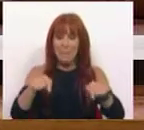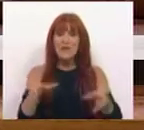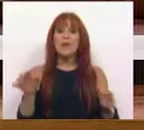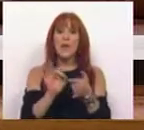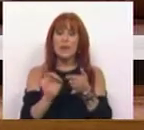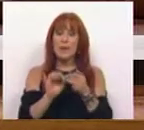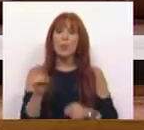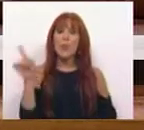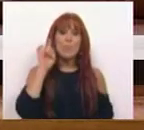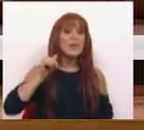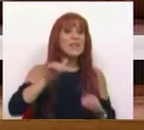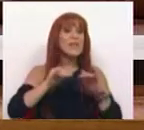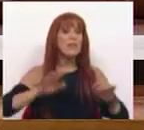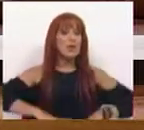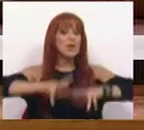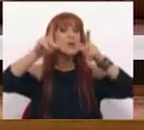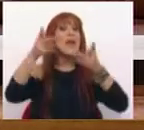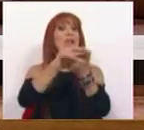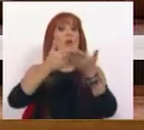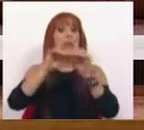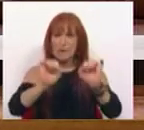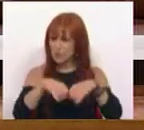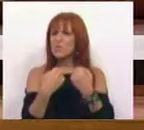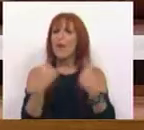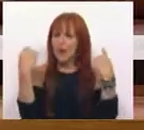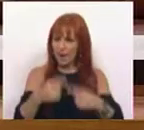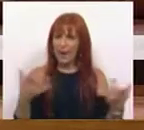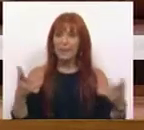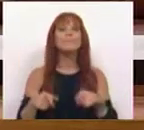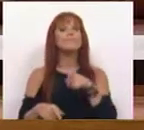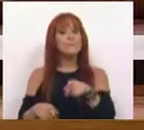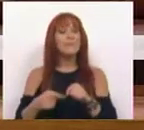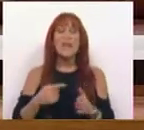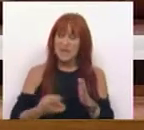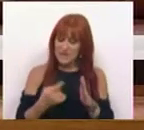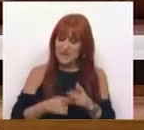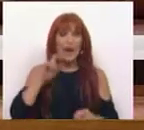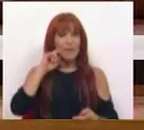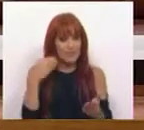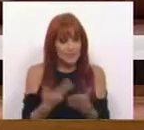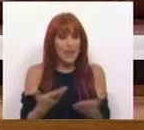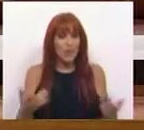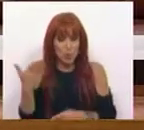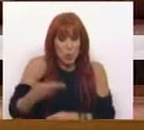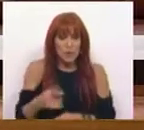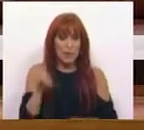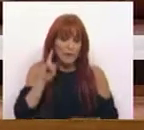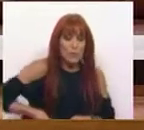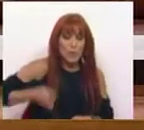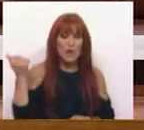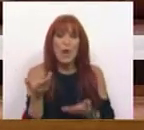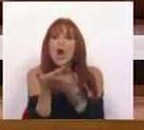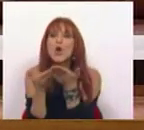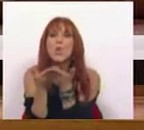ainda um elemento importante ao nível do desenvolvimento económico e social. E, portanto, é necessário garantir que o direito fundamental